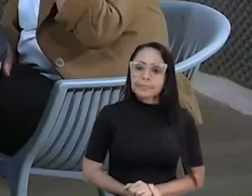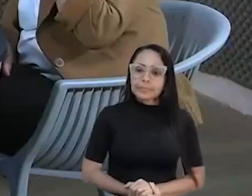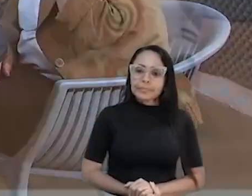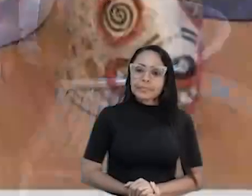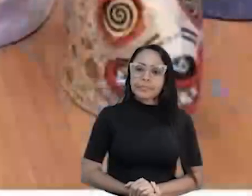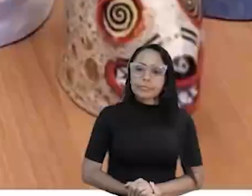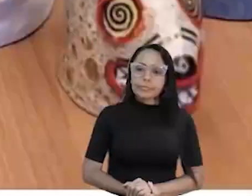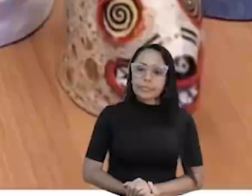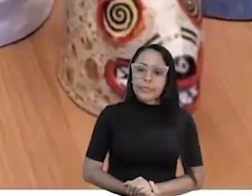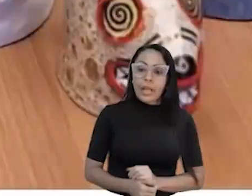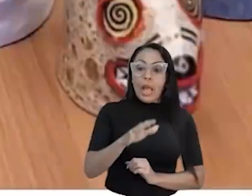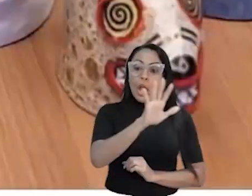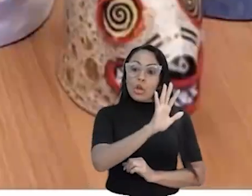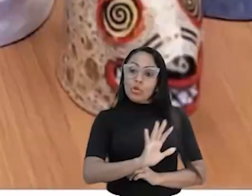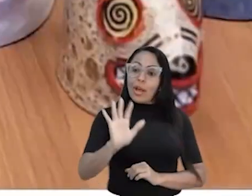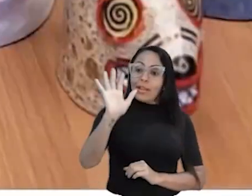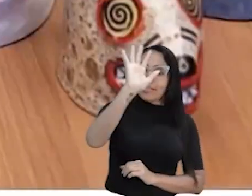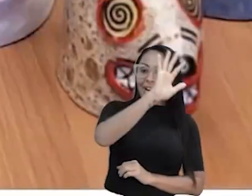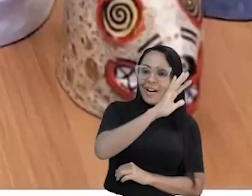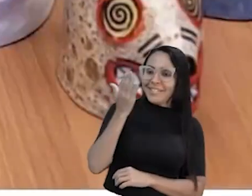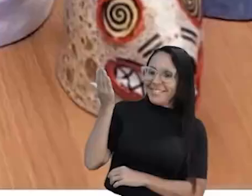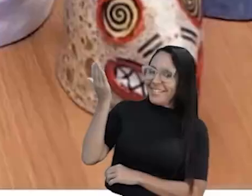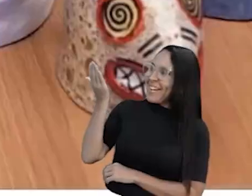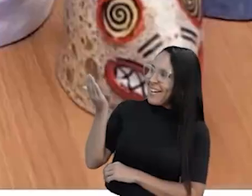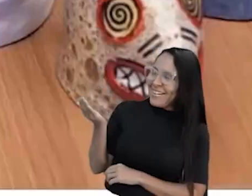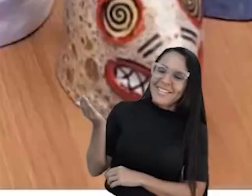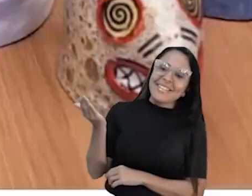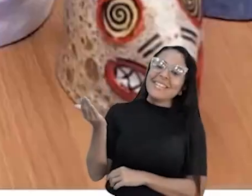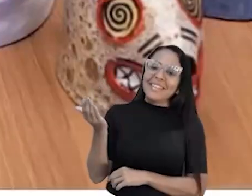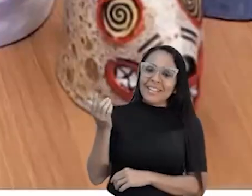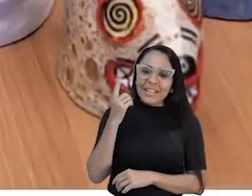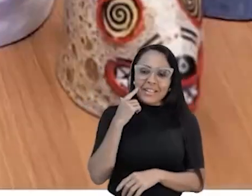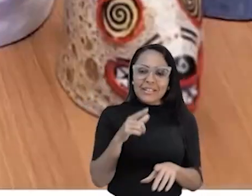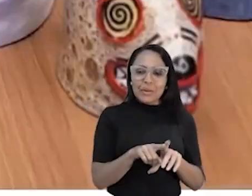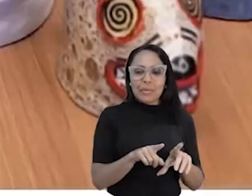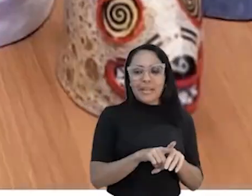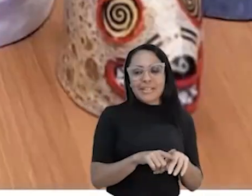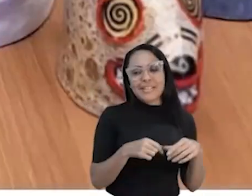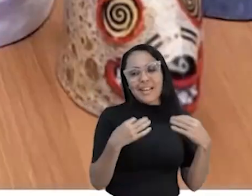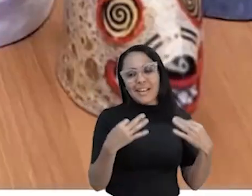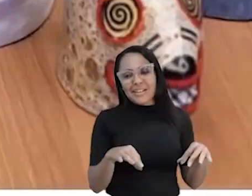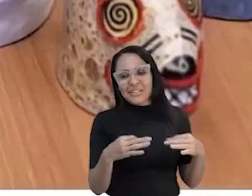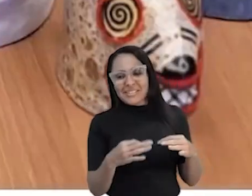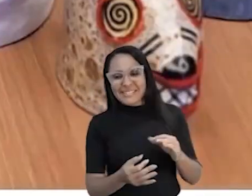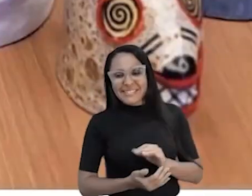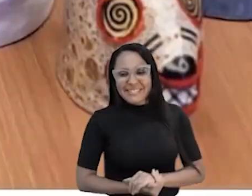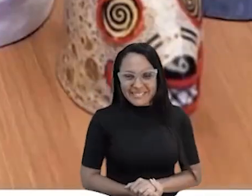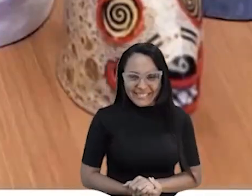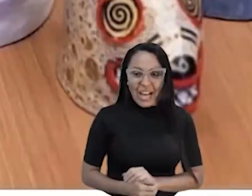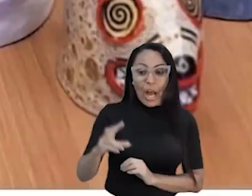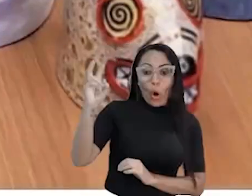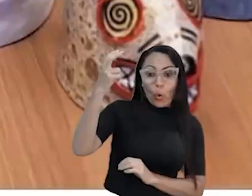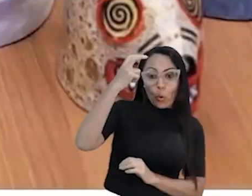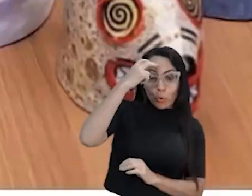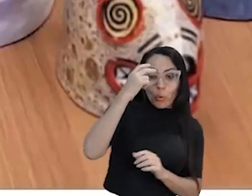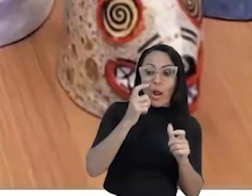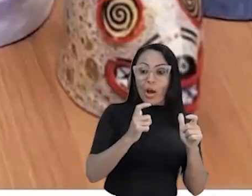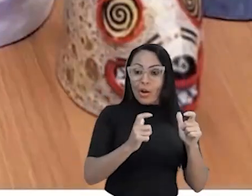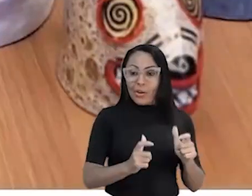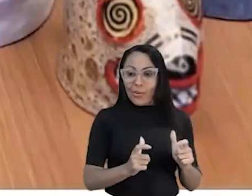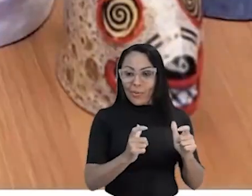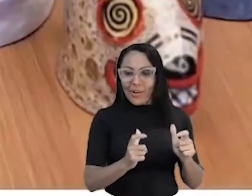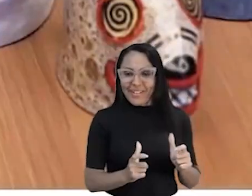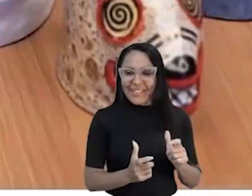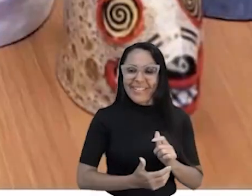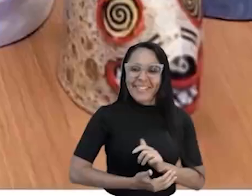E aqui a regionalidade, né, gritando na frente da gente. Eu vou deixar de usar. Sai nada. A cultura local. Bate o